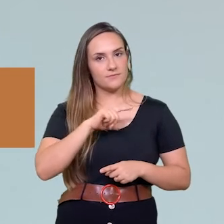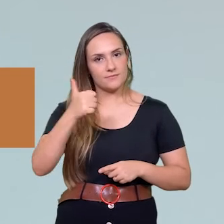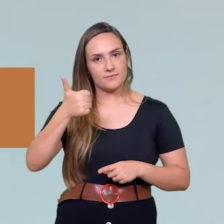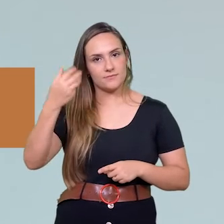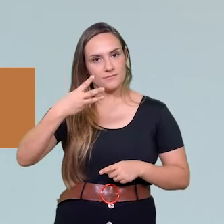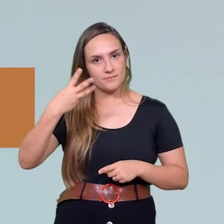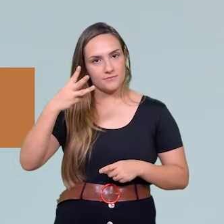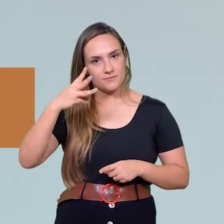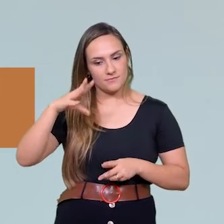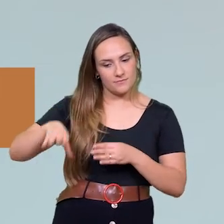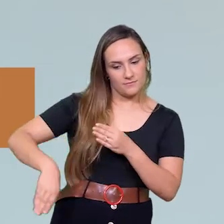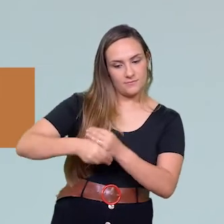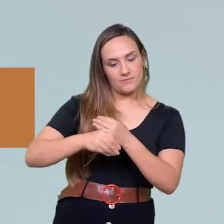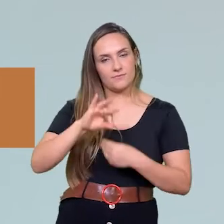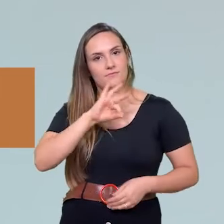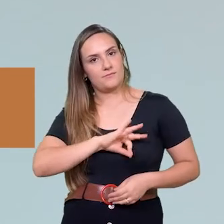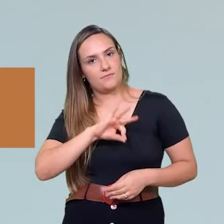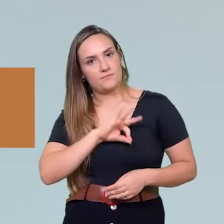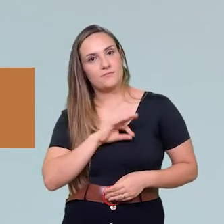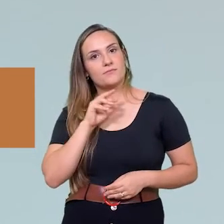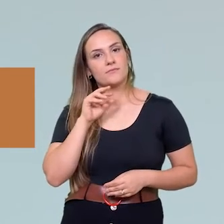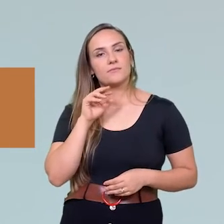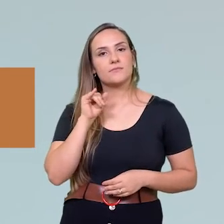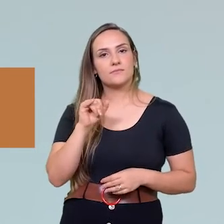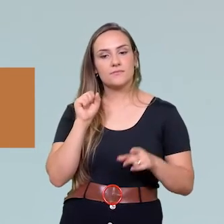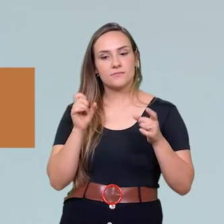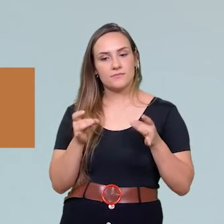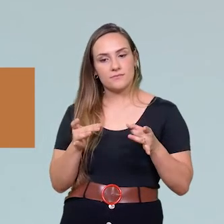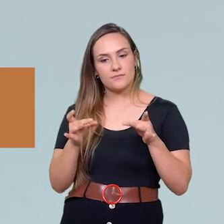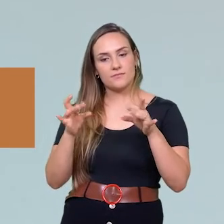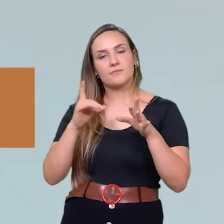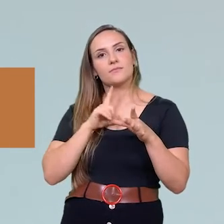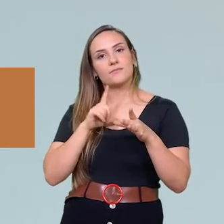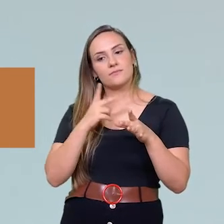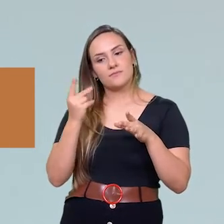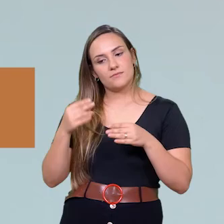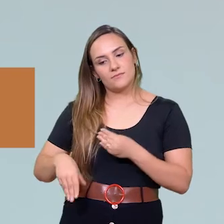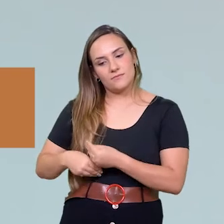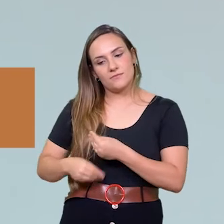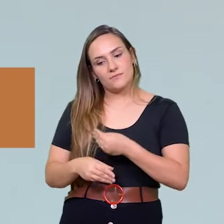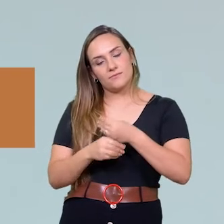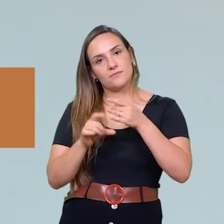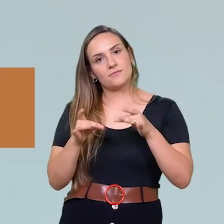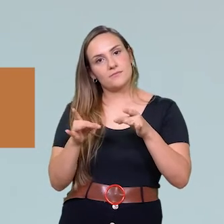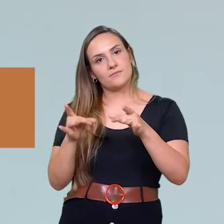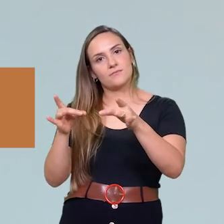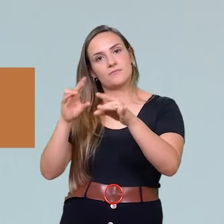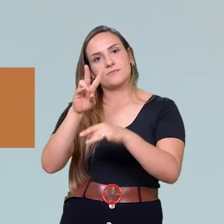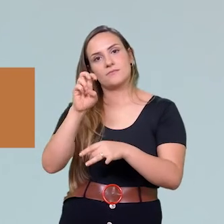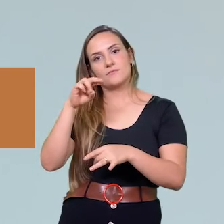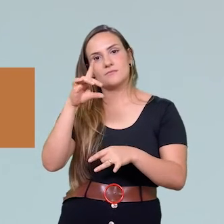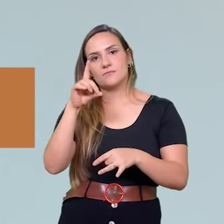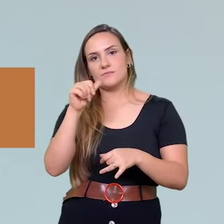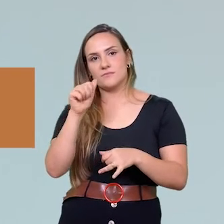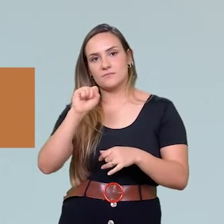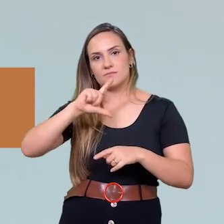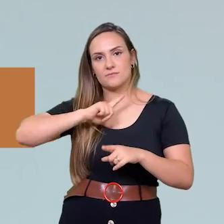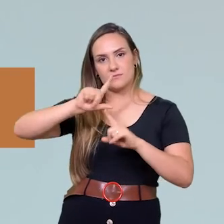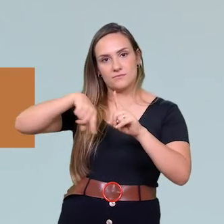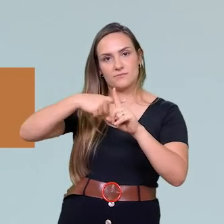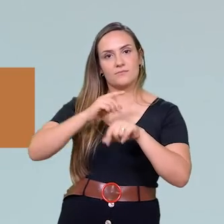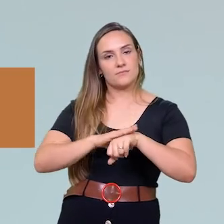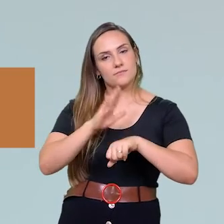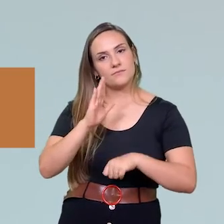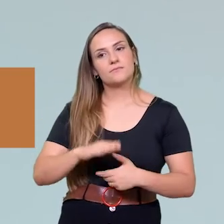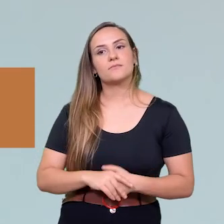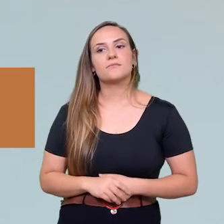um 13º, então é um dinheiro extra. A pessoa que trabalha com vendas recebe comissões extras, então é um momento de um